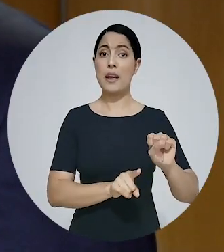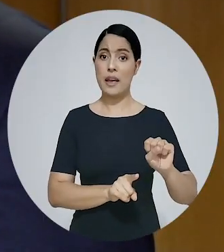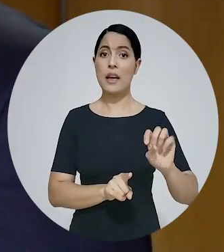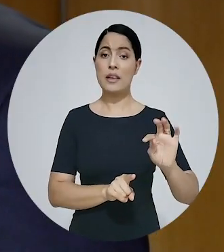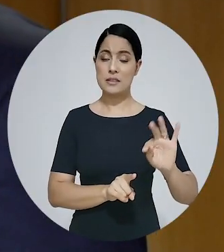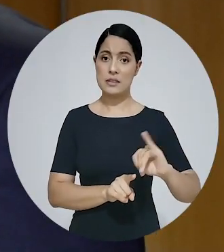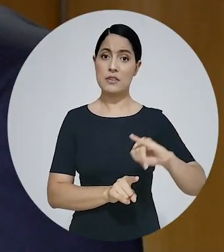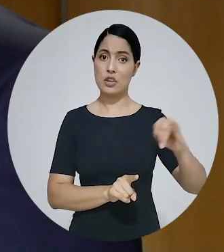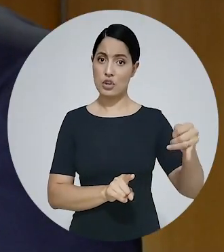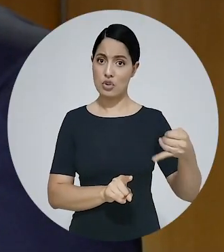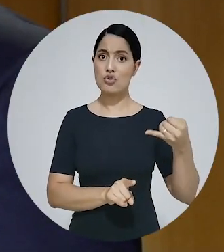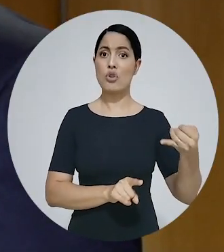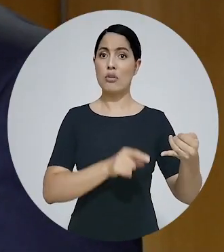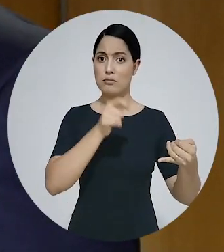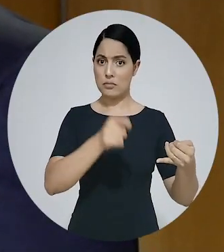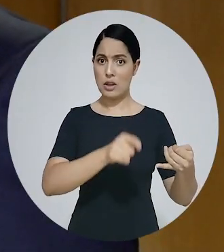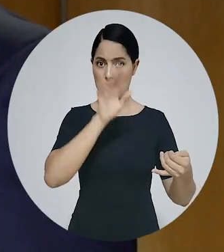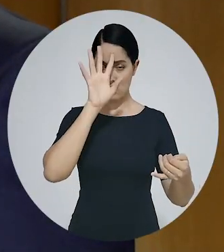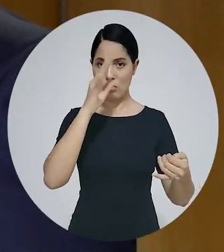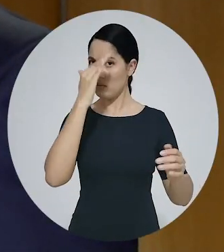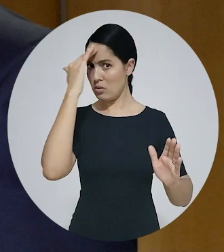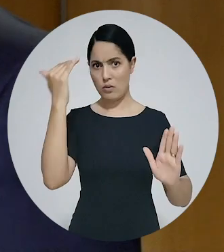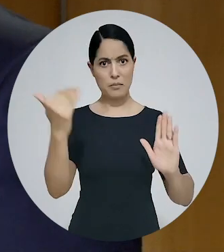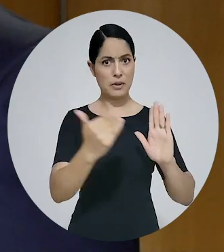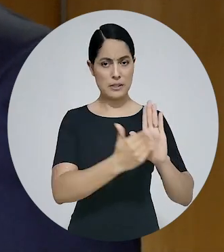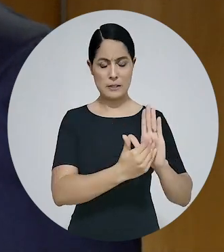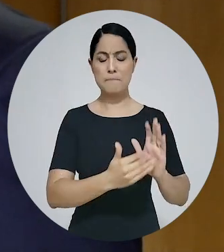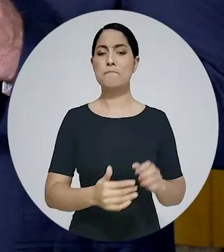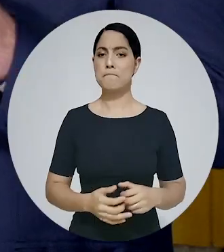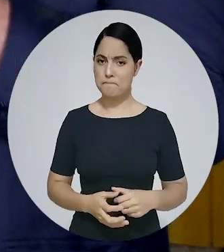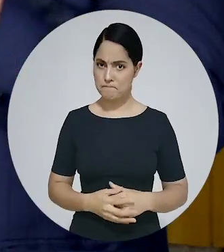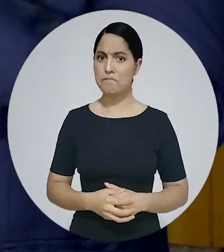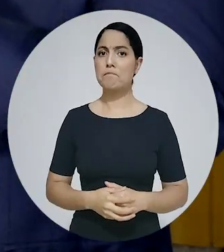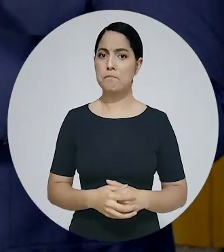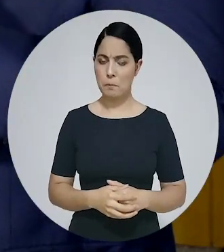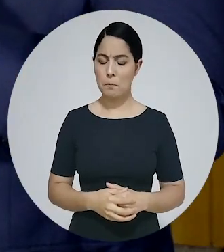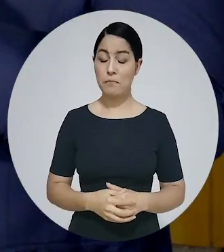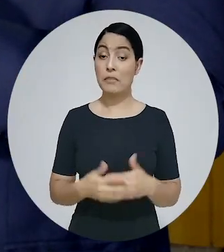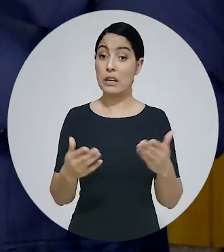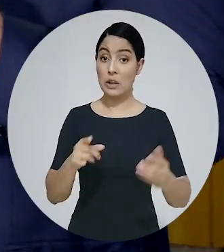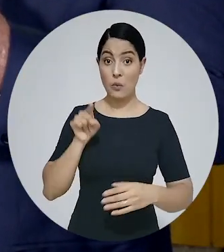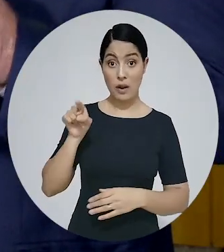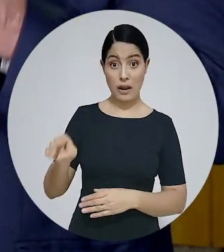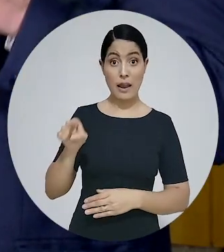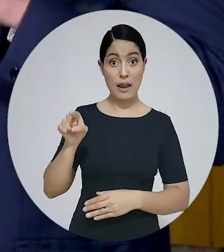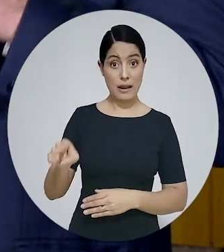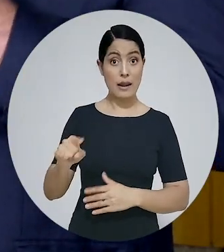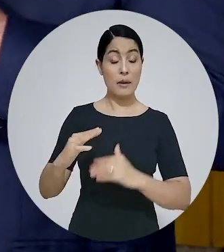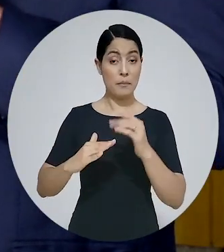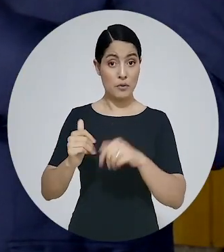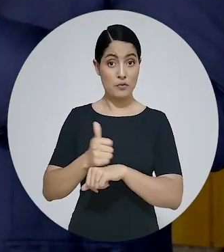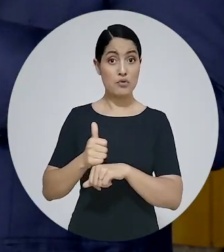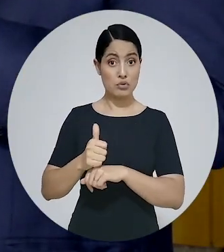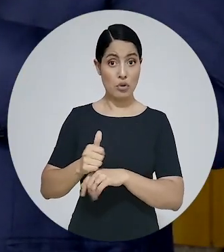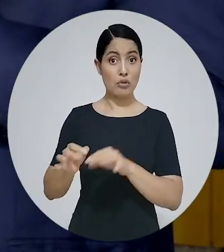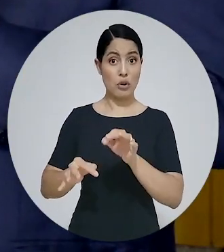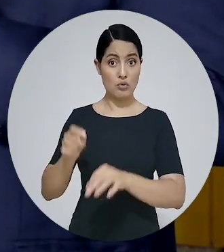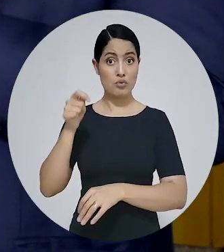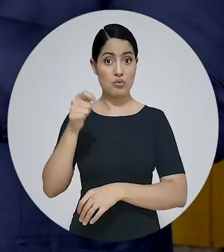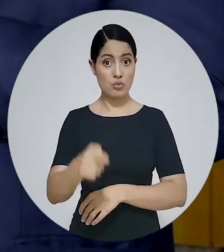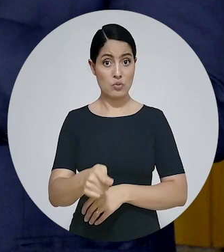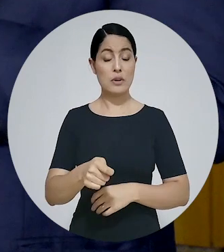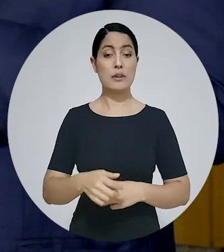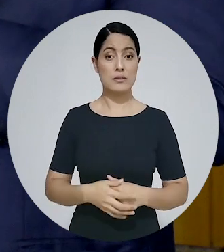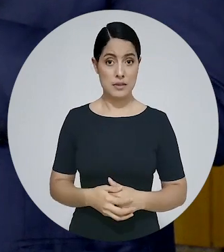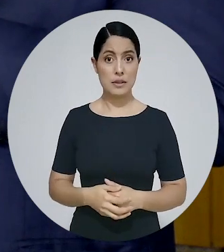jurisprudência consolidada do Superior Tribunal de Justiça. E mais, né, quando esta juíza ela